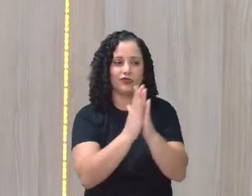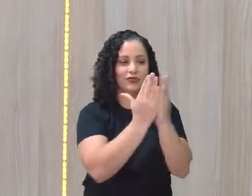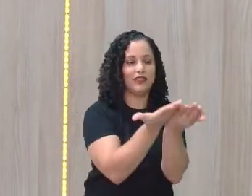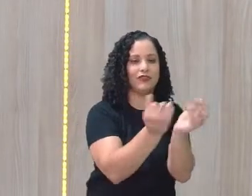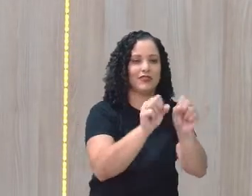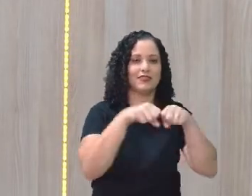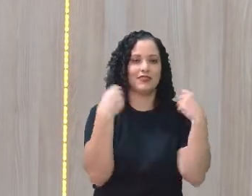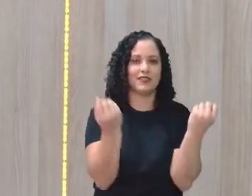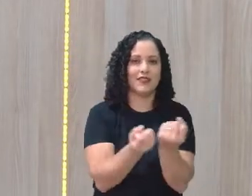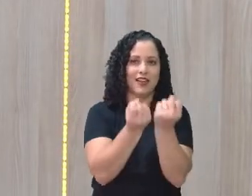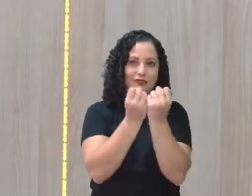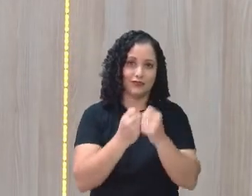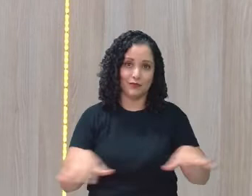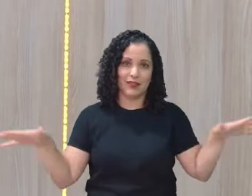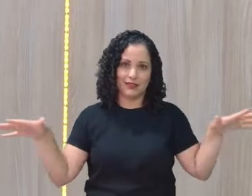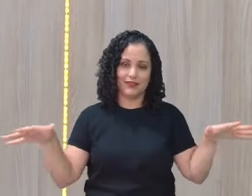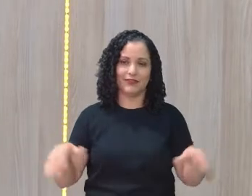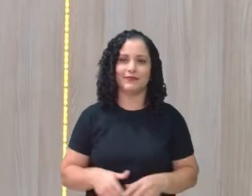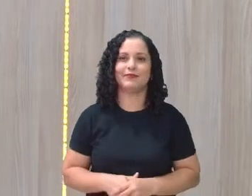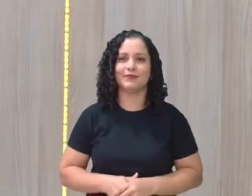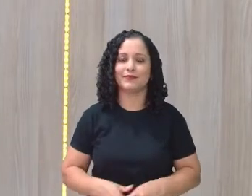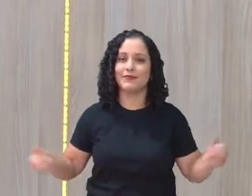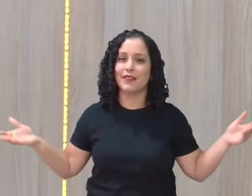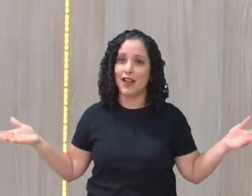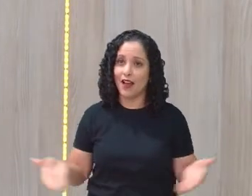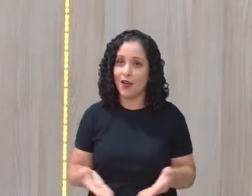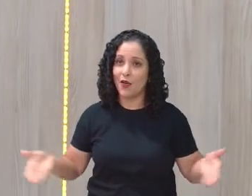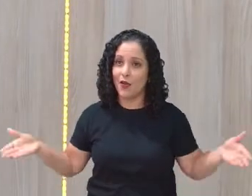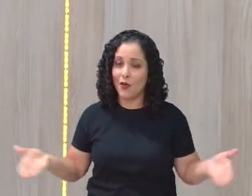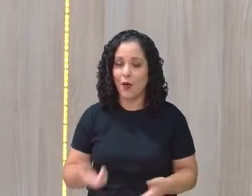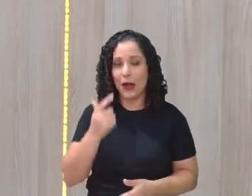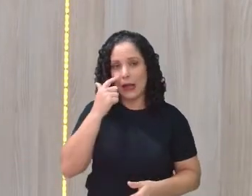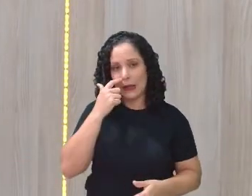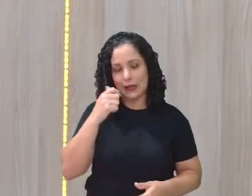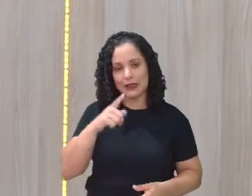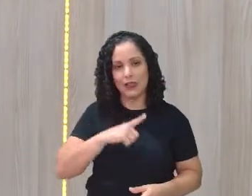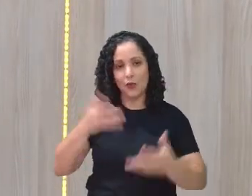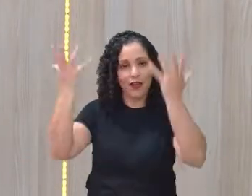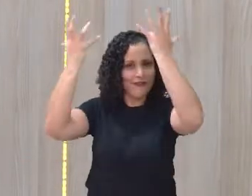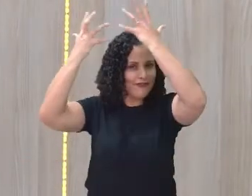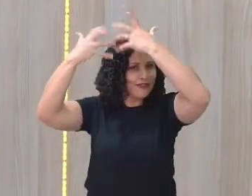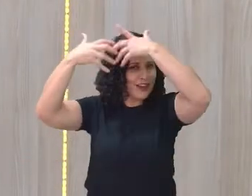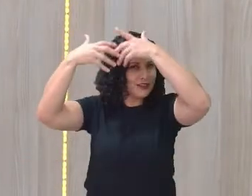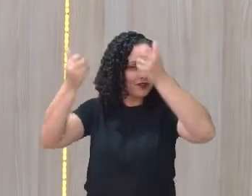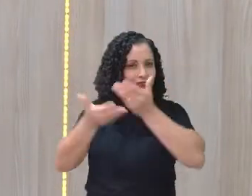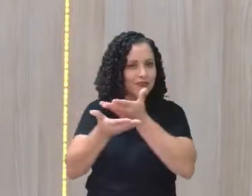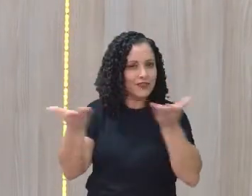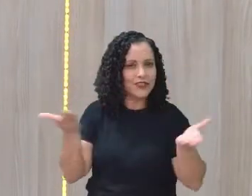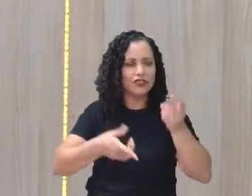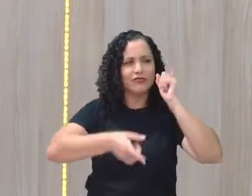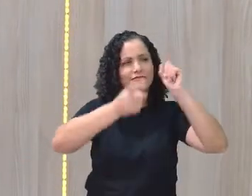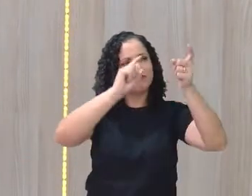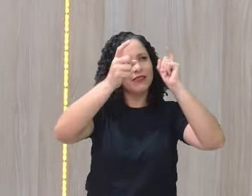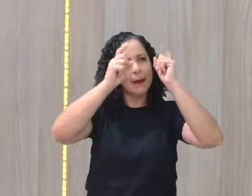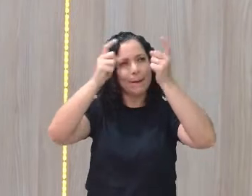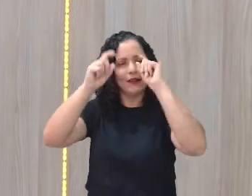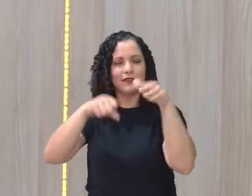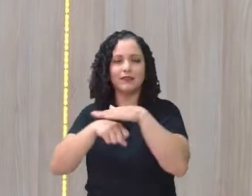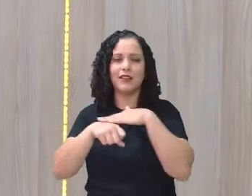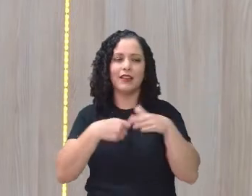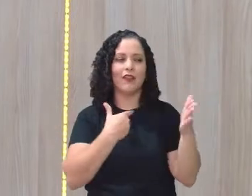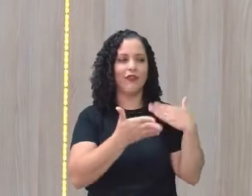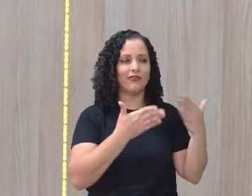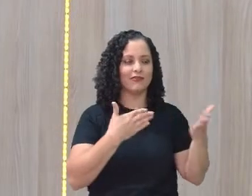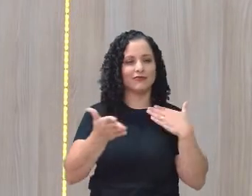sociedade. E aí, ó, fica uma reflexão para vocês debaterem,